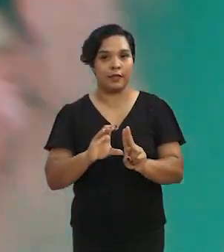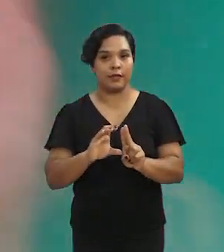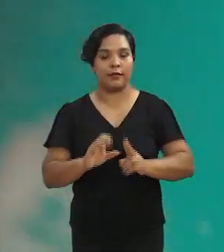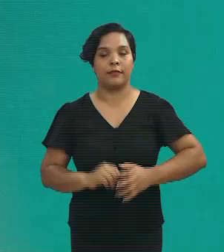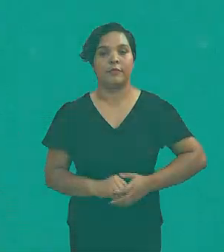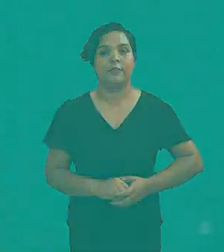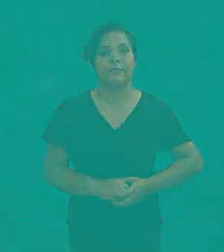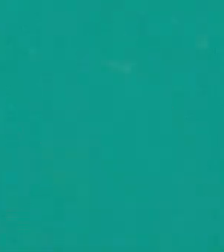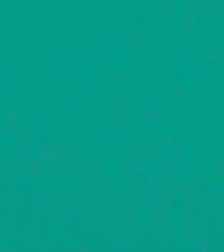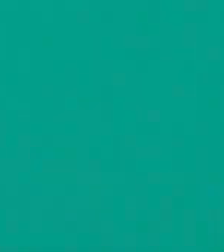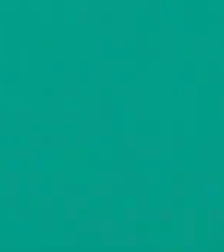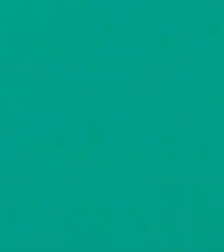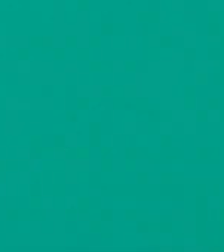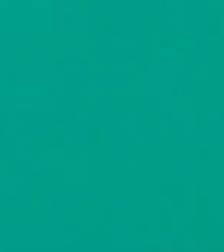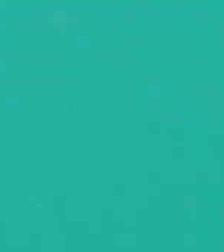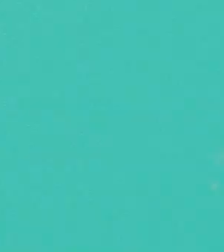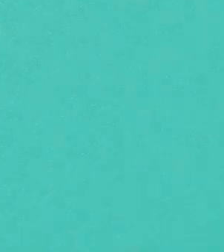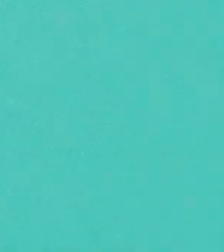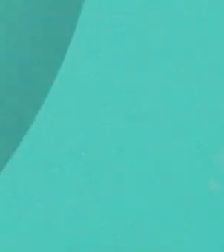Universiência.